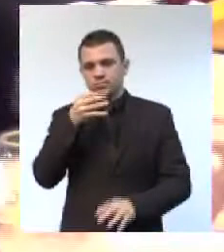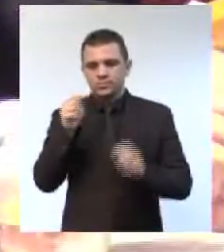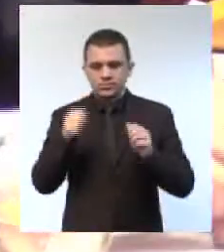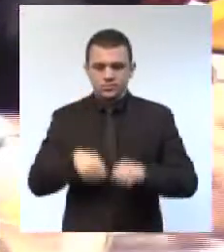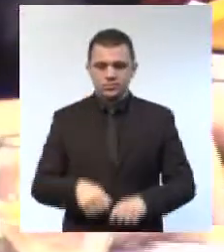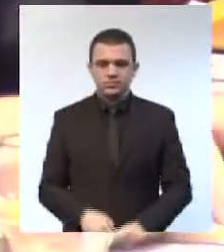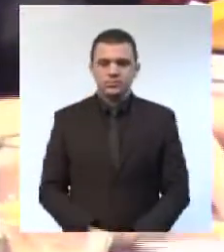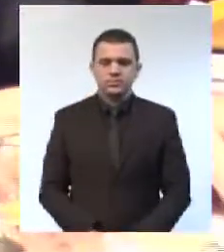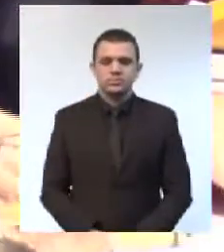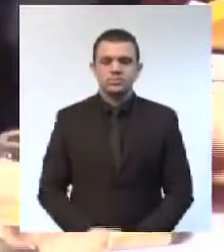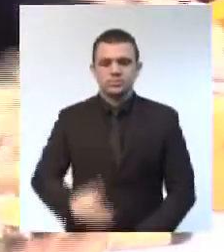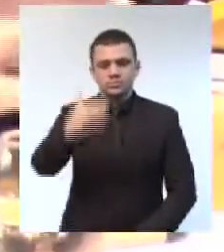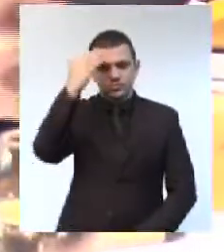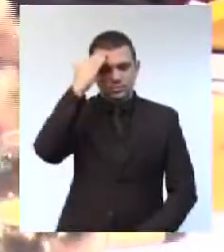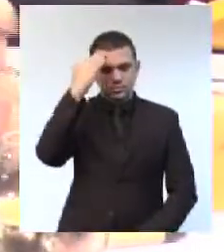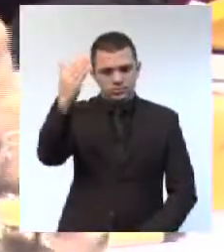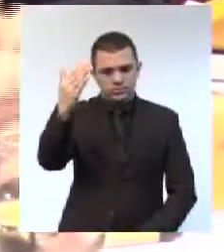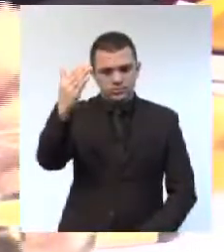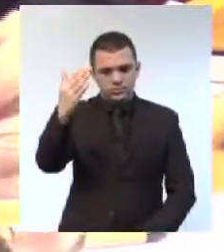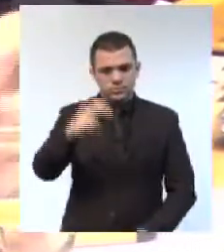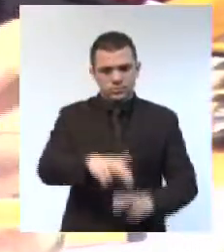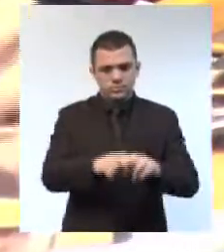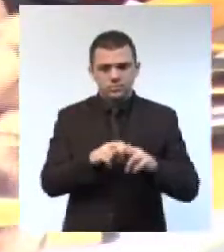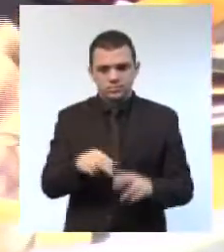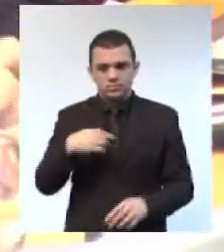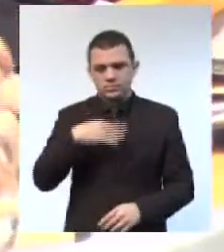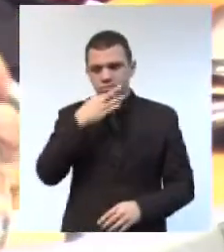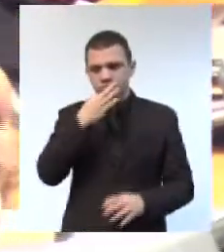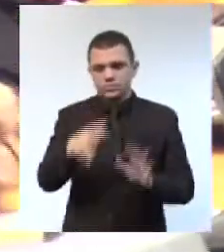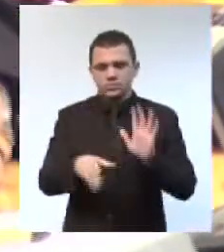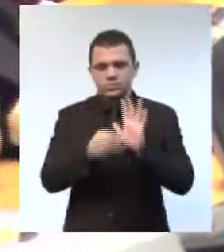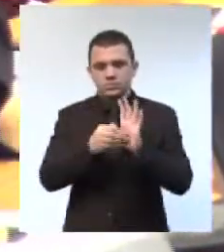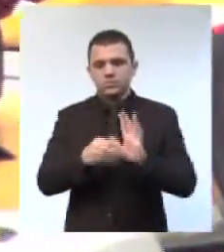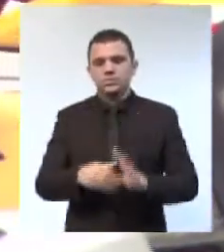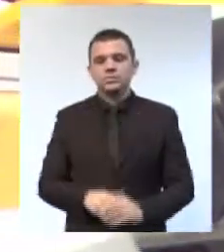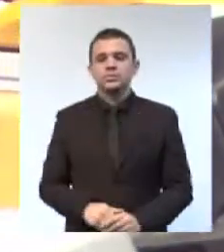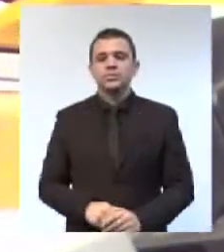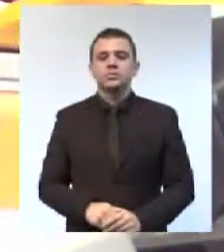obrigado pela parte, deputado Eduardo Braide.